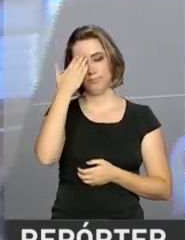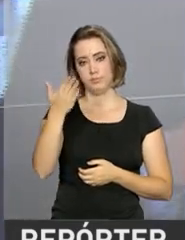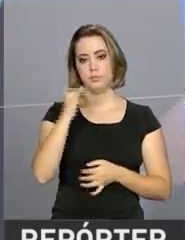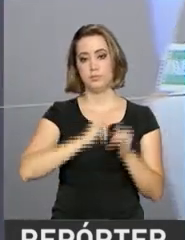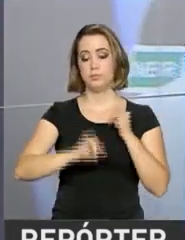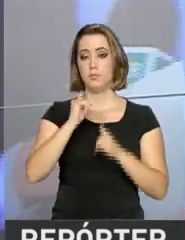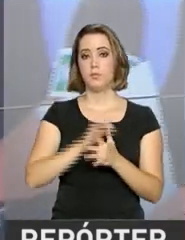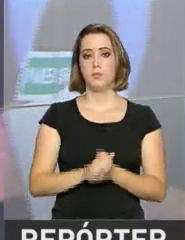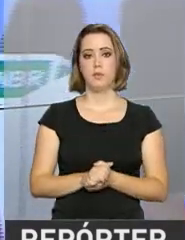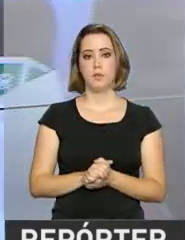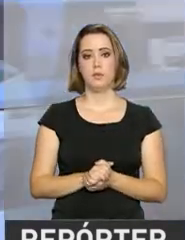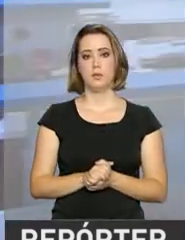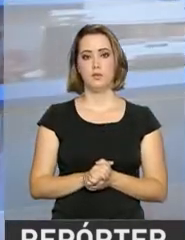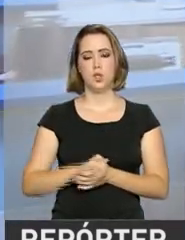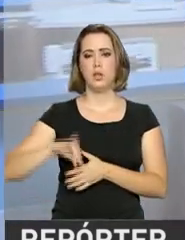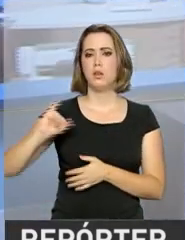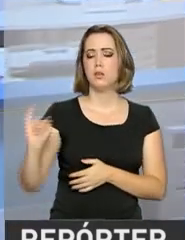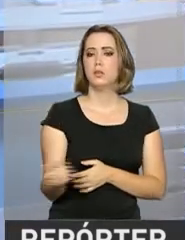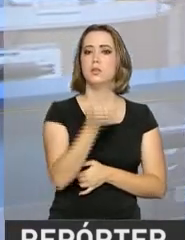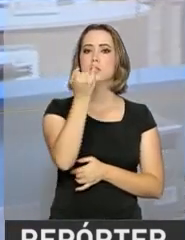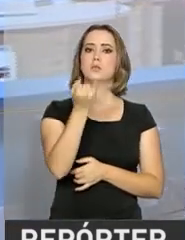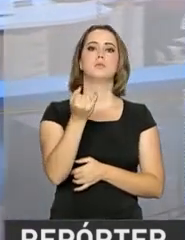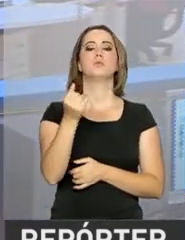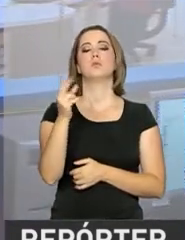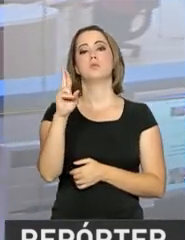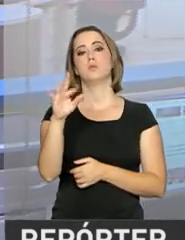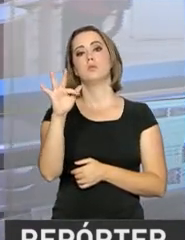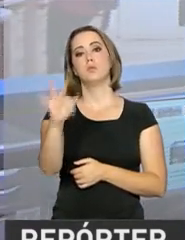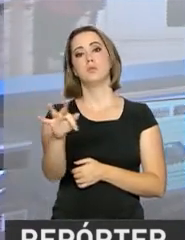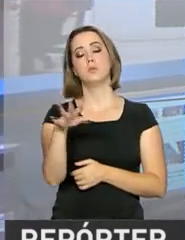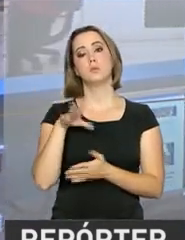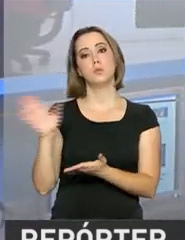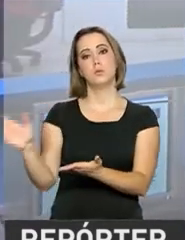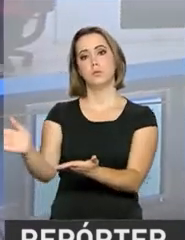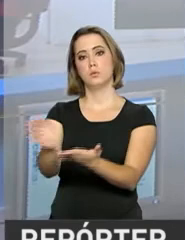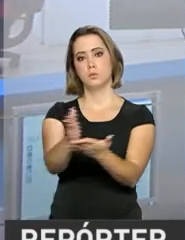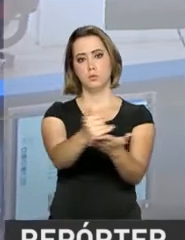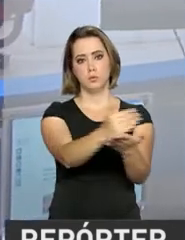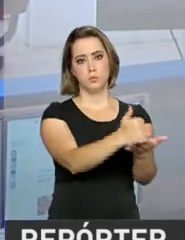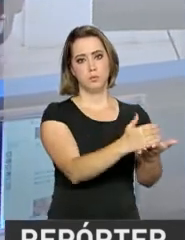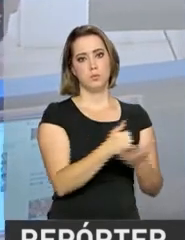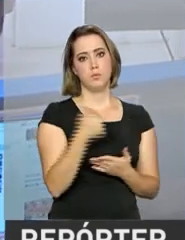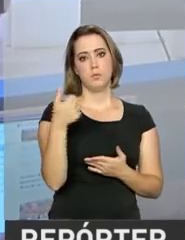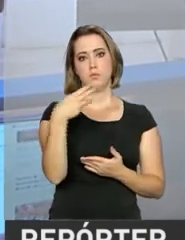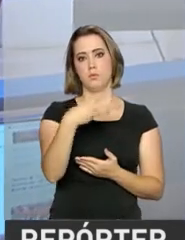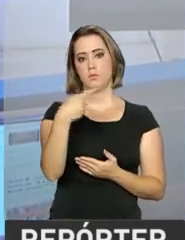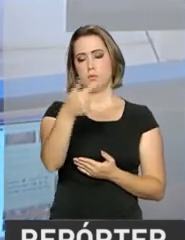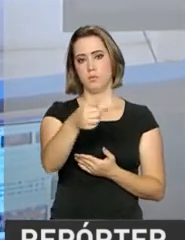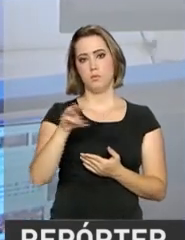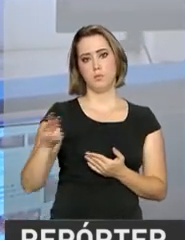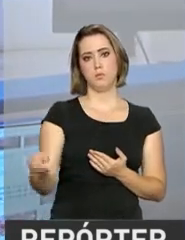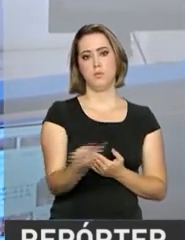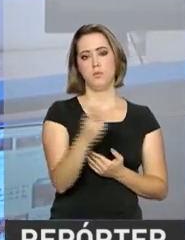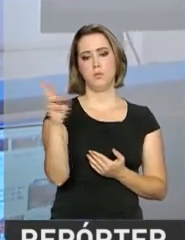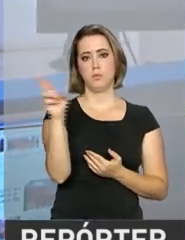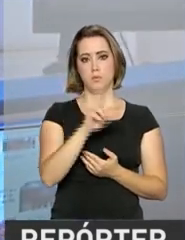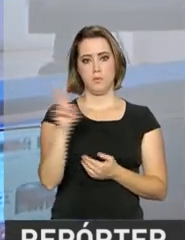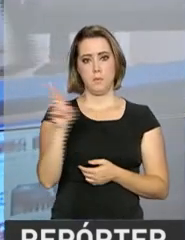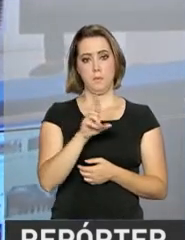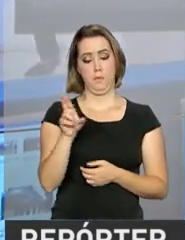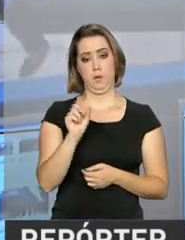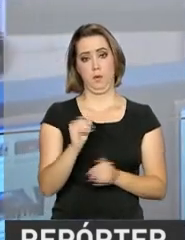essas informações em janeiro a receita federal arrecadou 137 milhões trezentos e noventa e dois mil reais